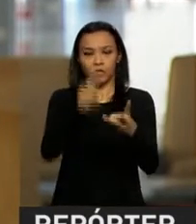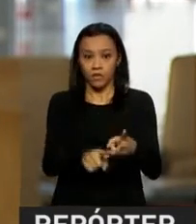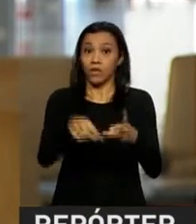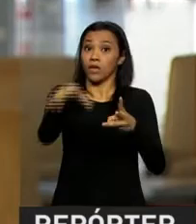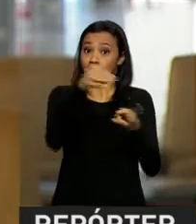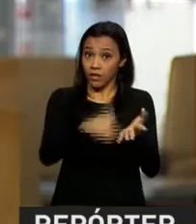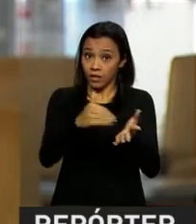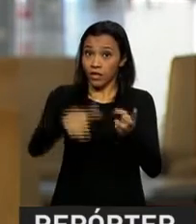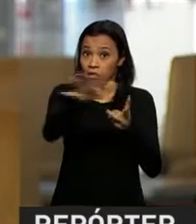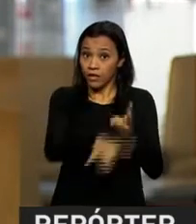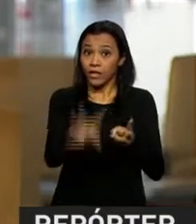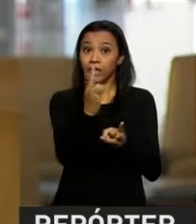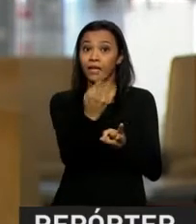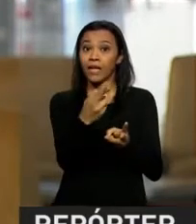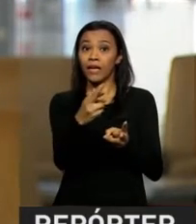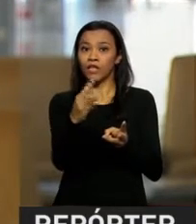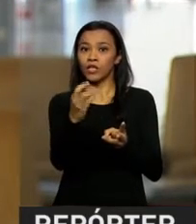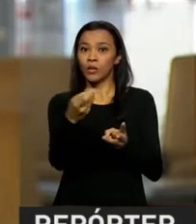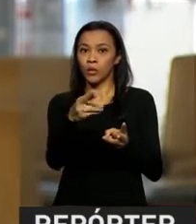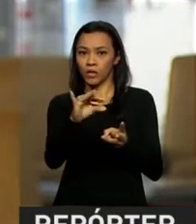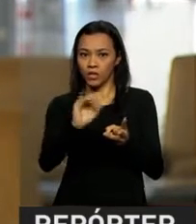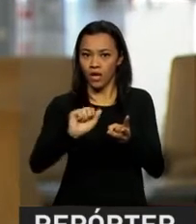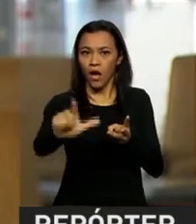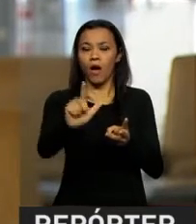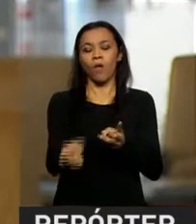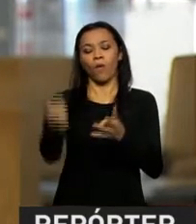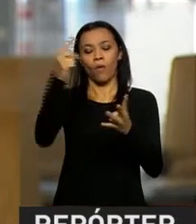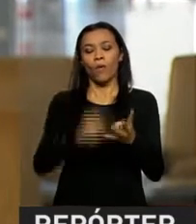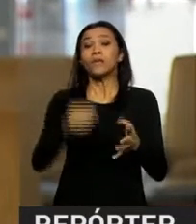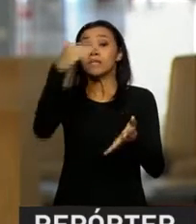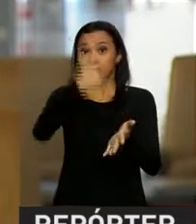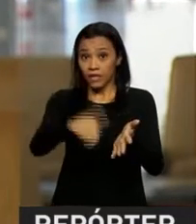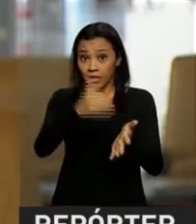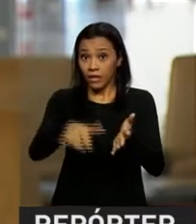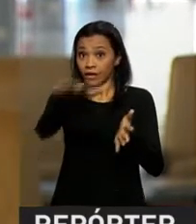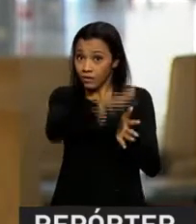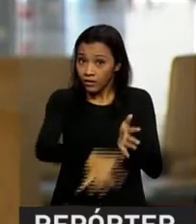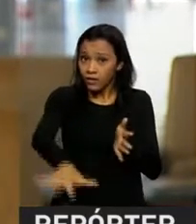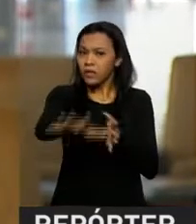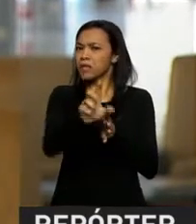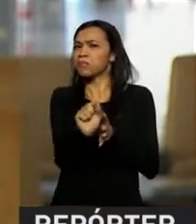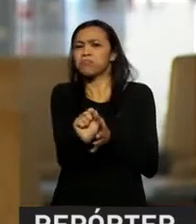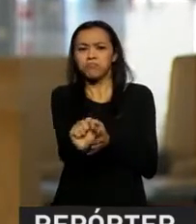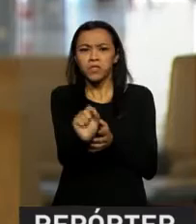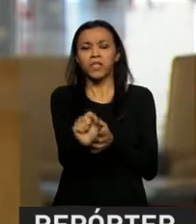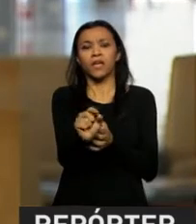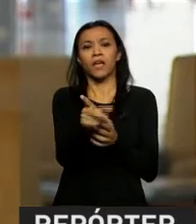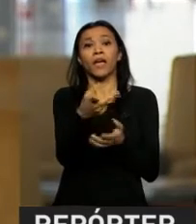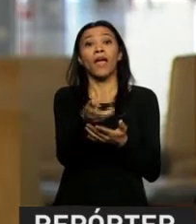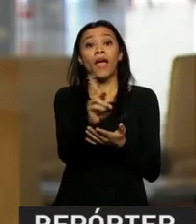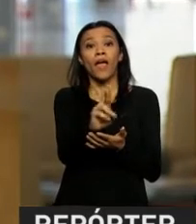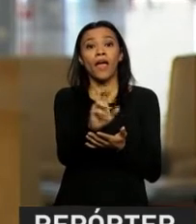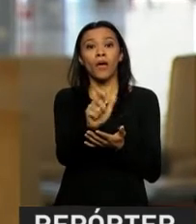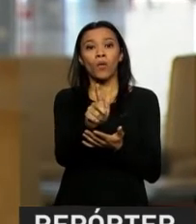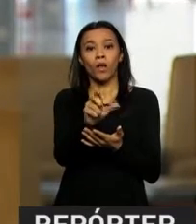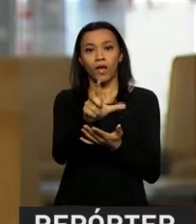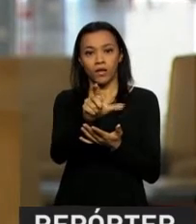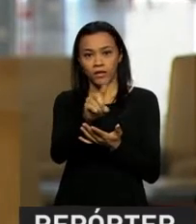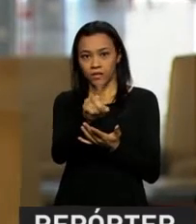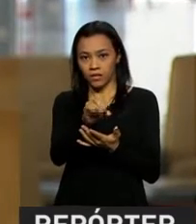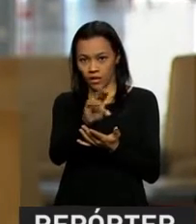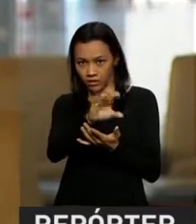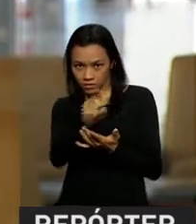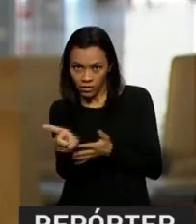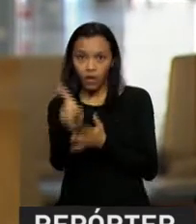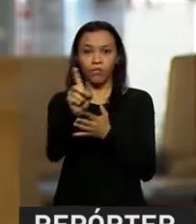Desenvolvimento Territorial da Agricultura Familiar e ainda a Secretaria Extraordinária de Regularização Fundiária da Amazônia